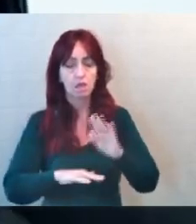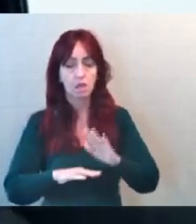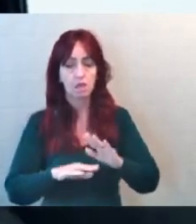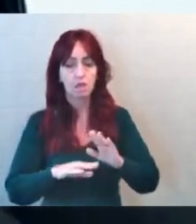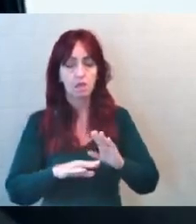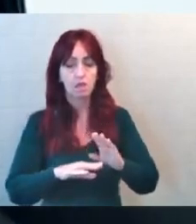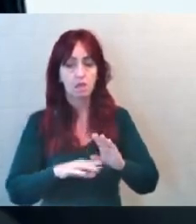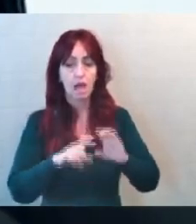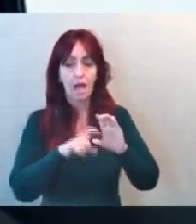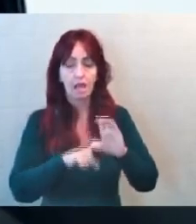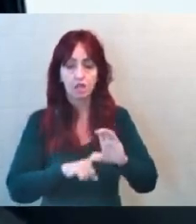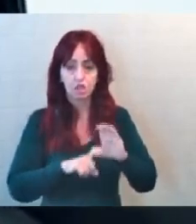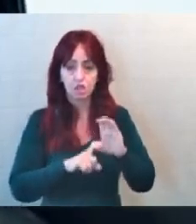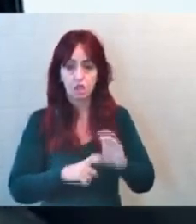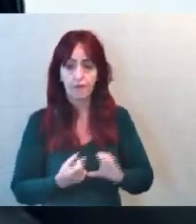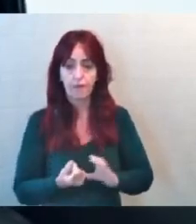de